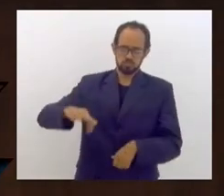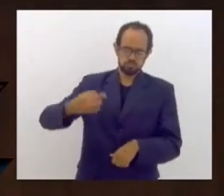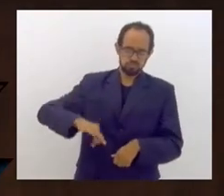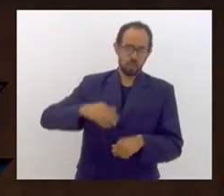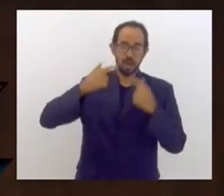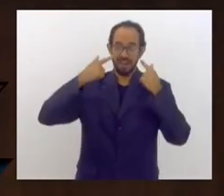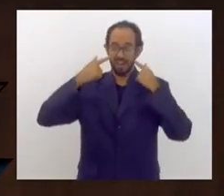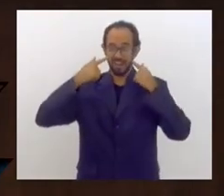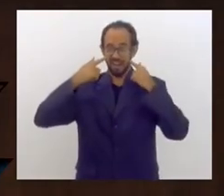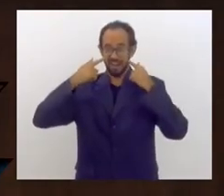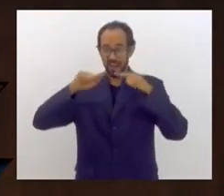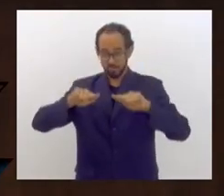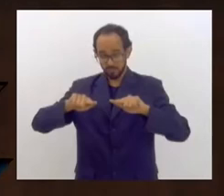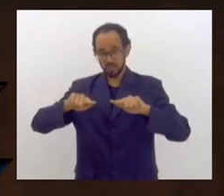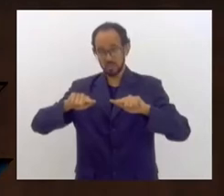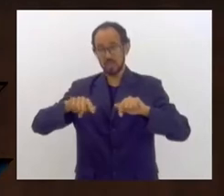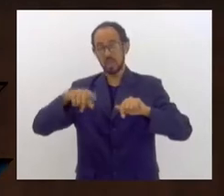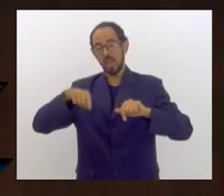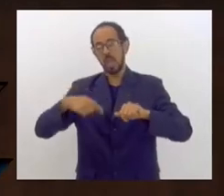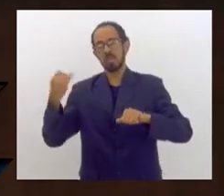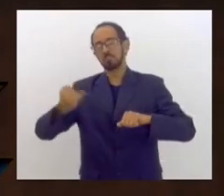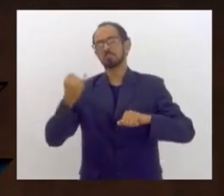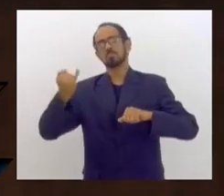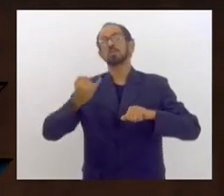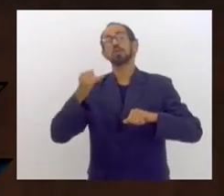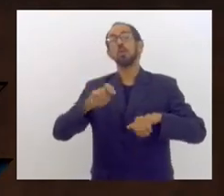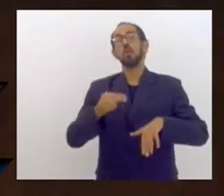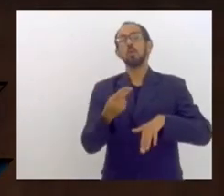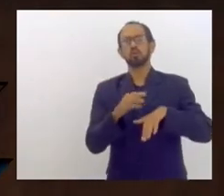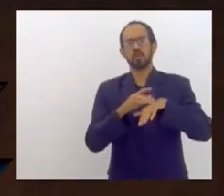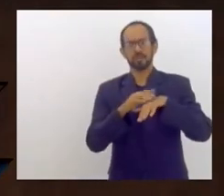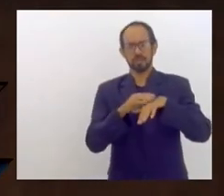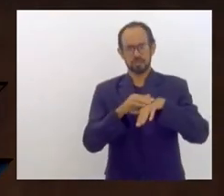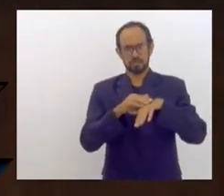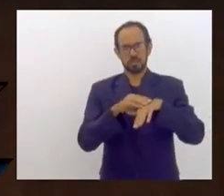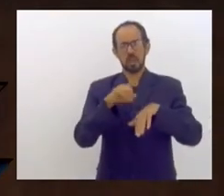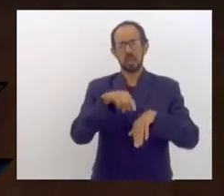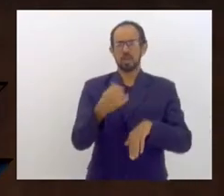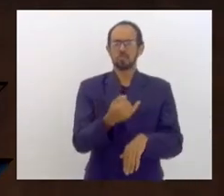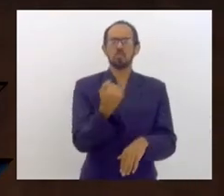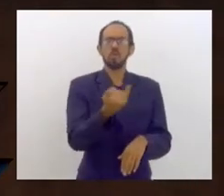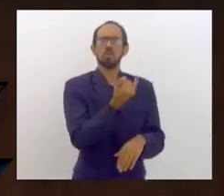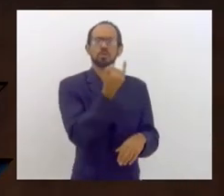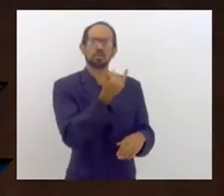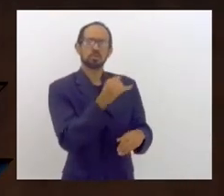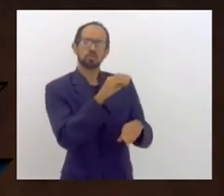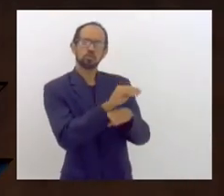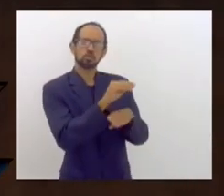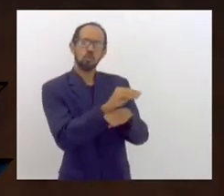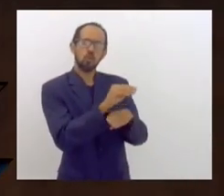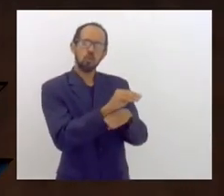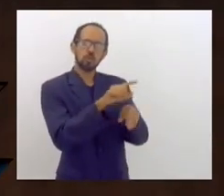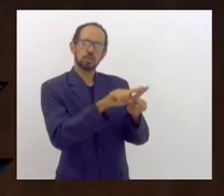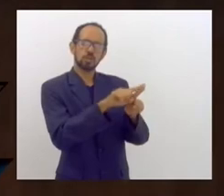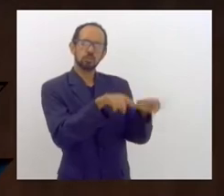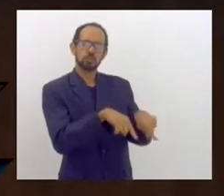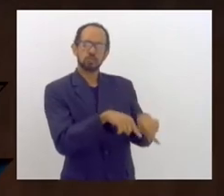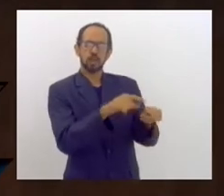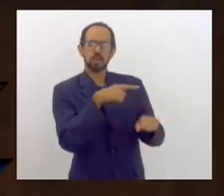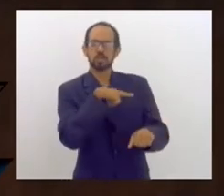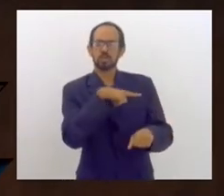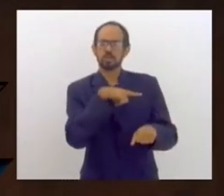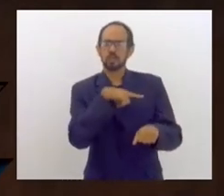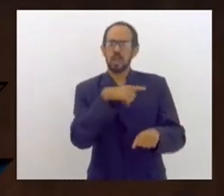moléstias graves, é fundamental que a gente pense em cuidar desses servidores, tenha um